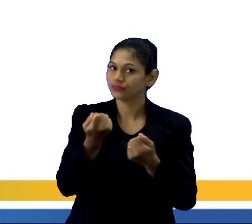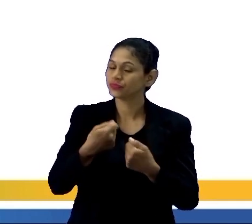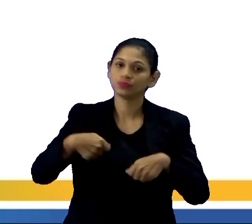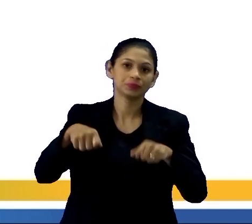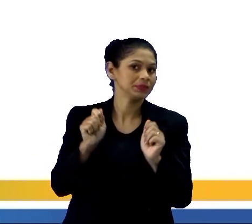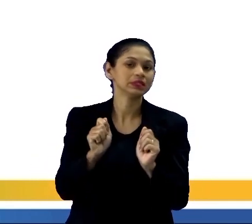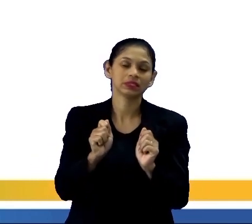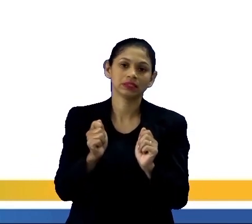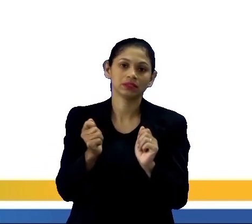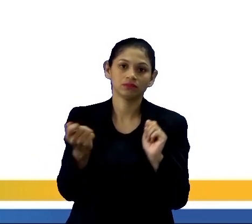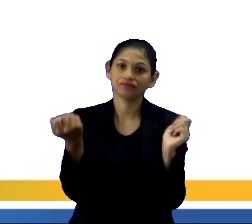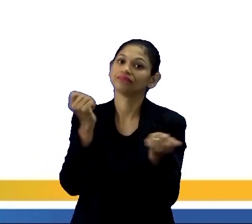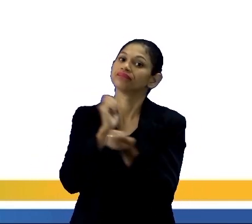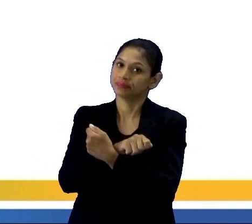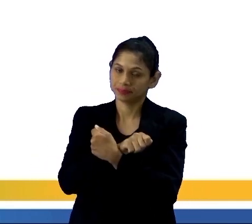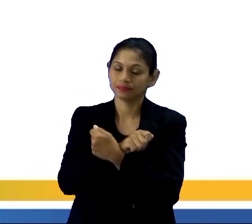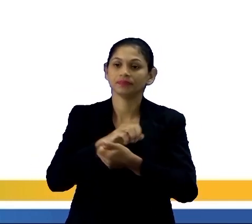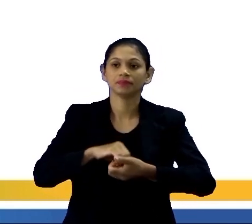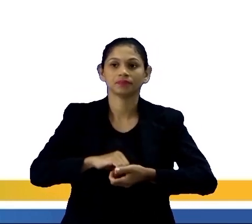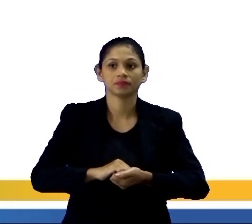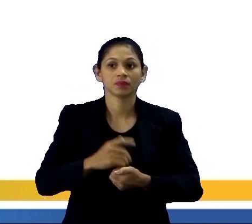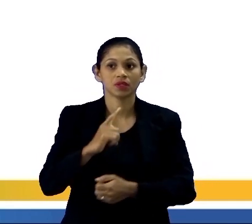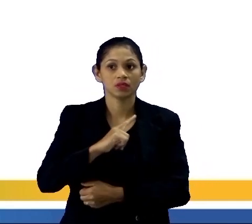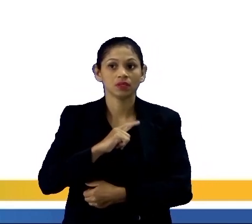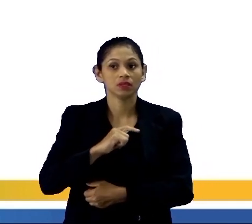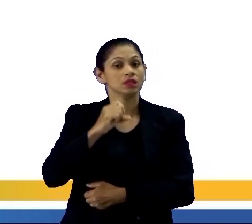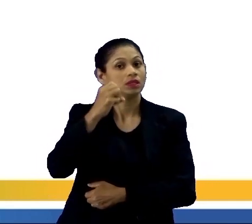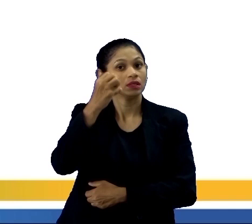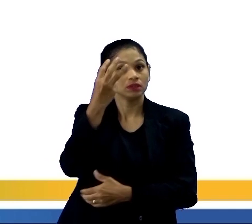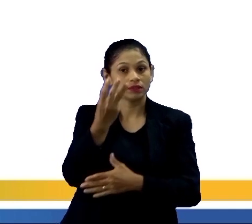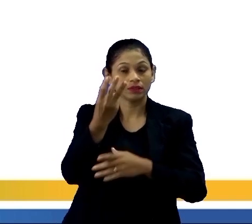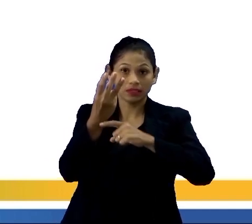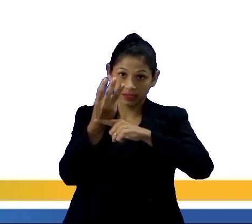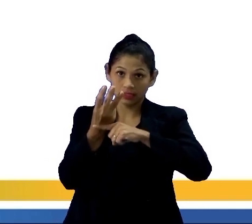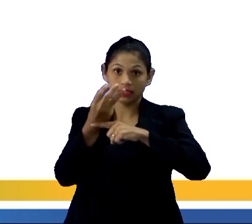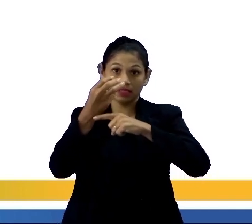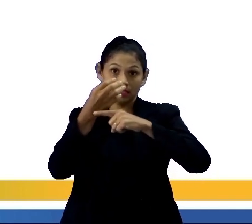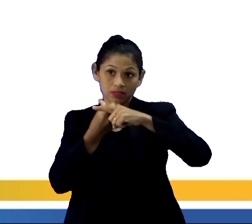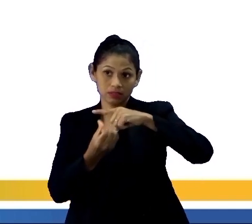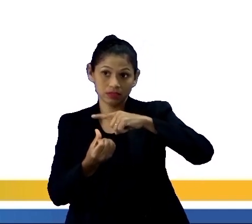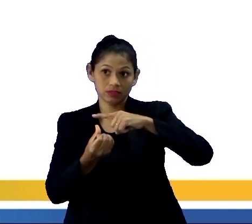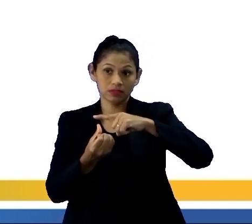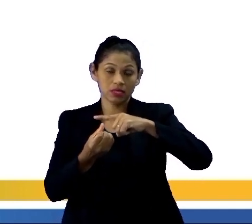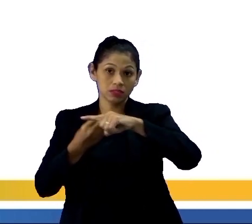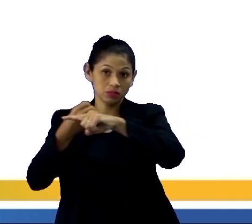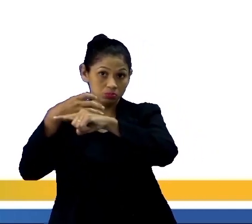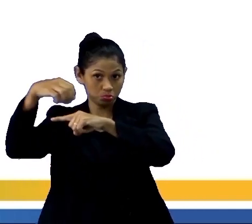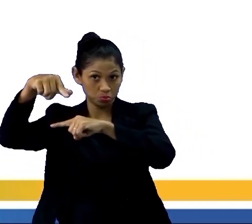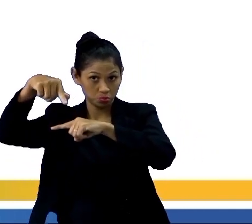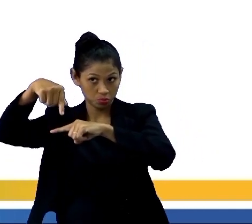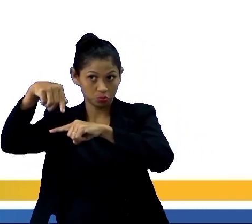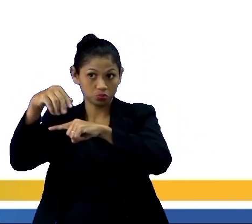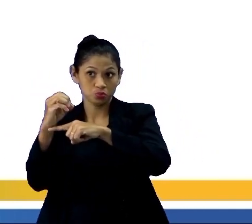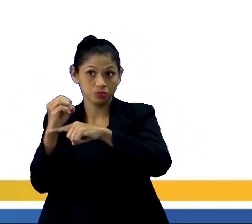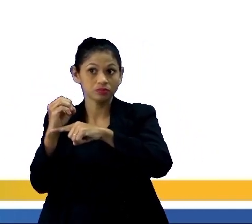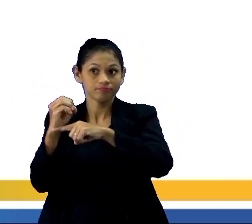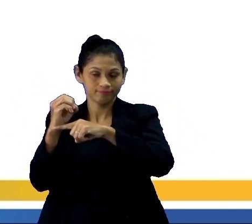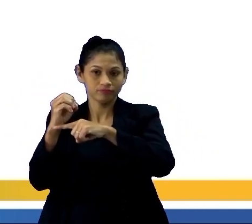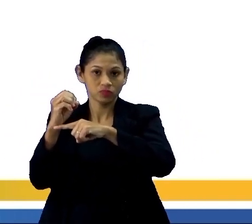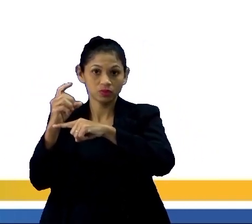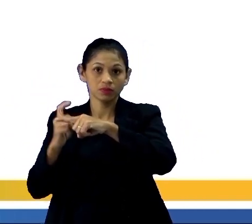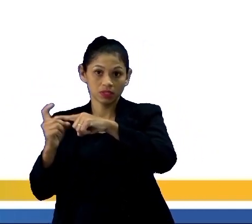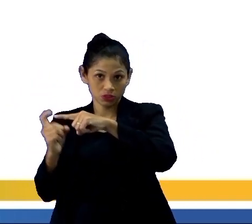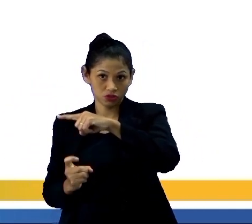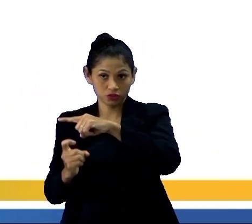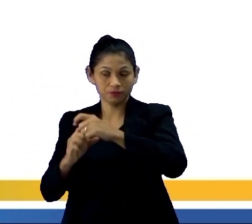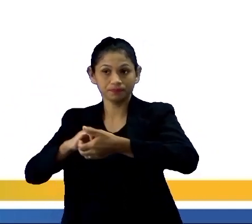das razões. Então, nós teremos 3 está para 6, assim como 70 está para x. Regra de 3, nós